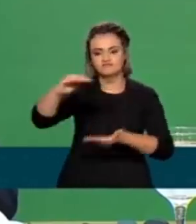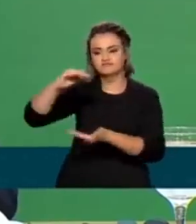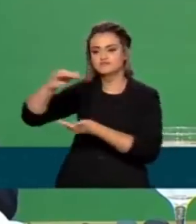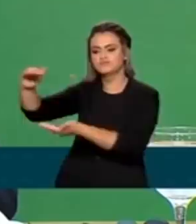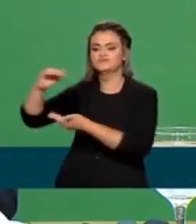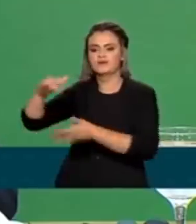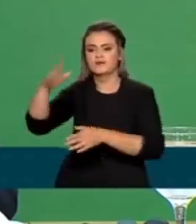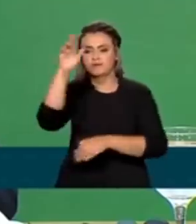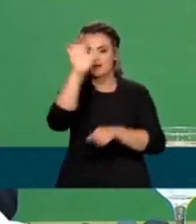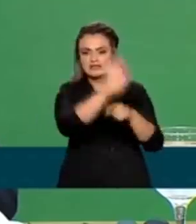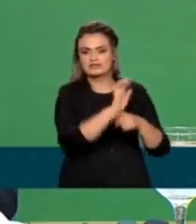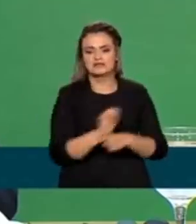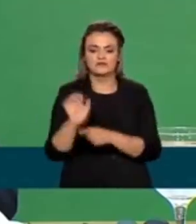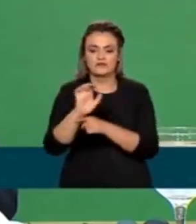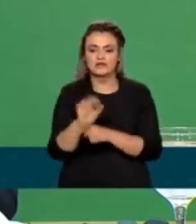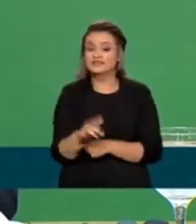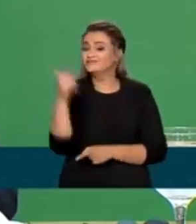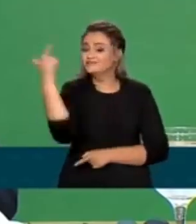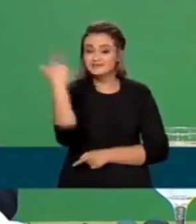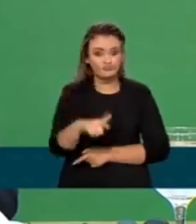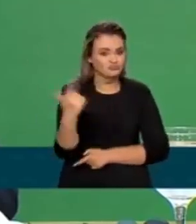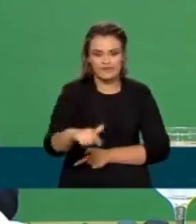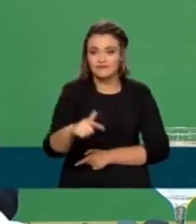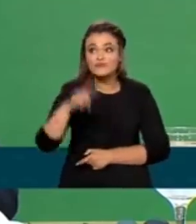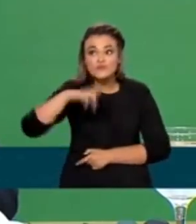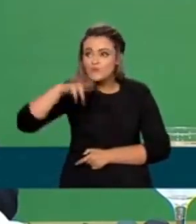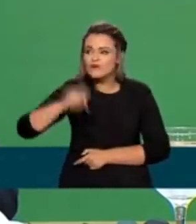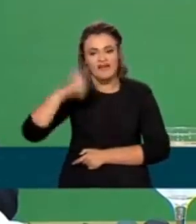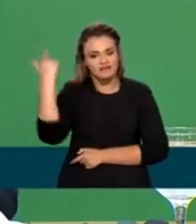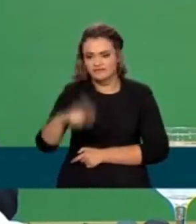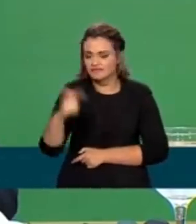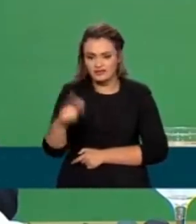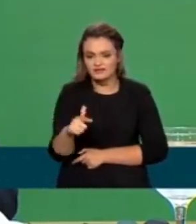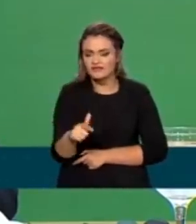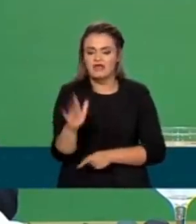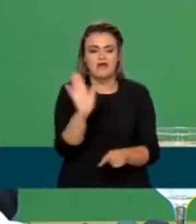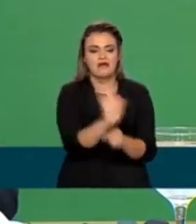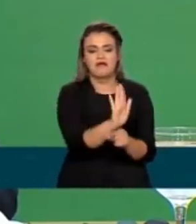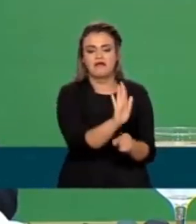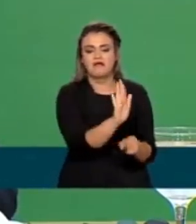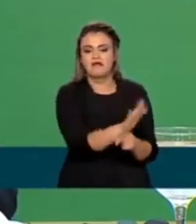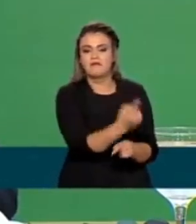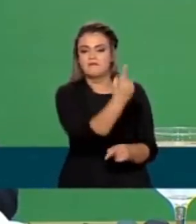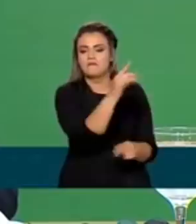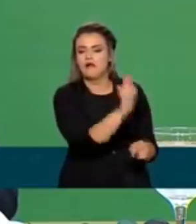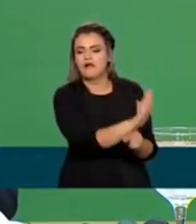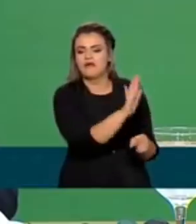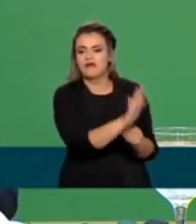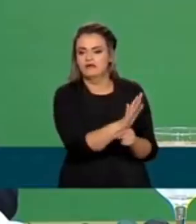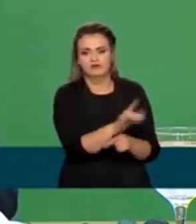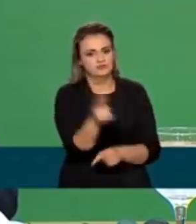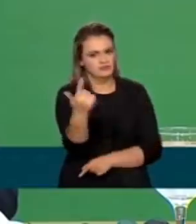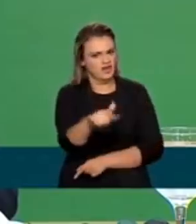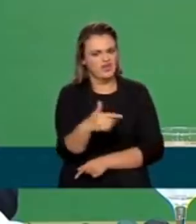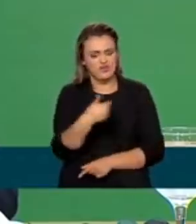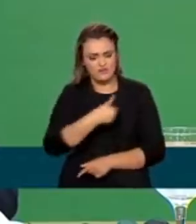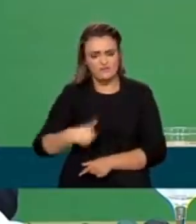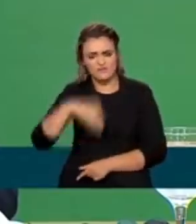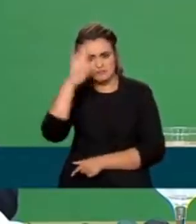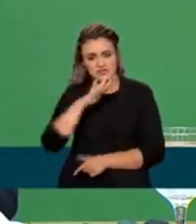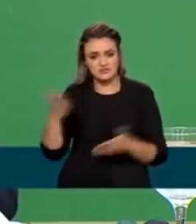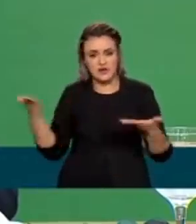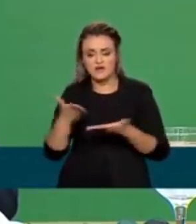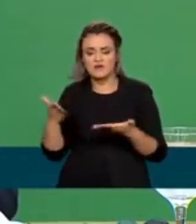Portanto, não houve nem jamais haverá qualquer tipo de favorecimento e o governo brasileiro, na atual gestão,